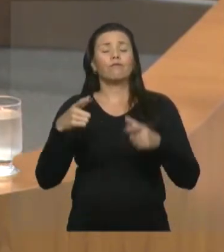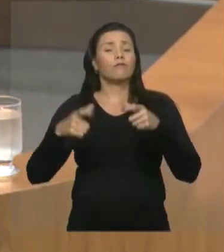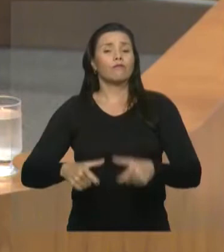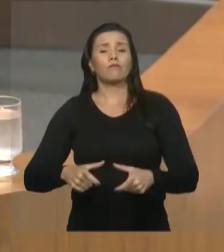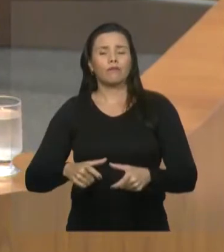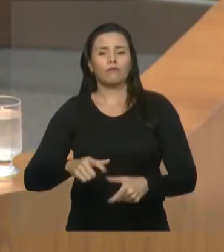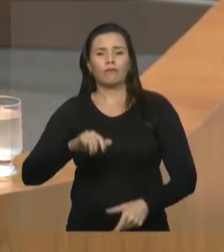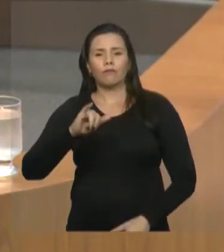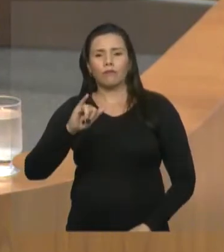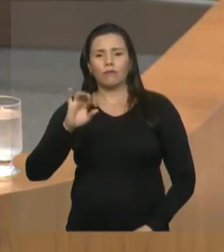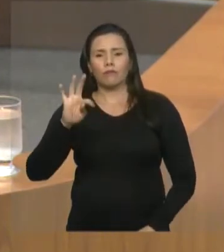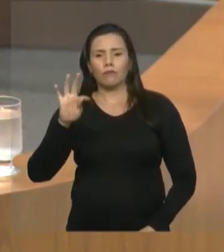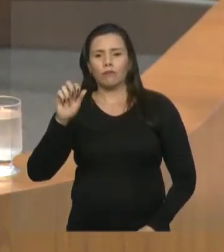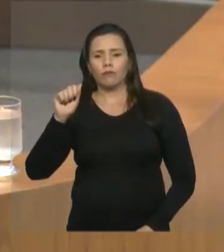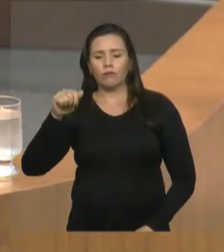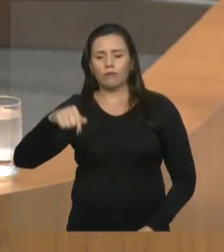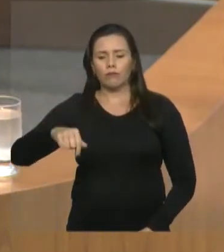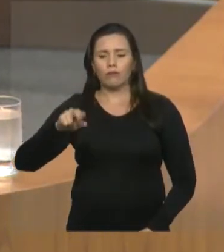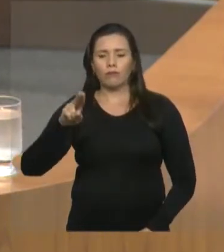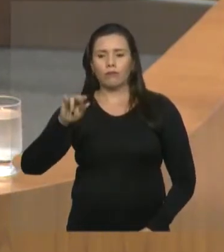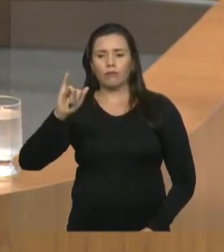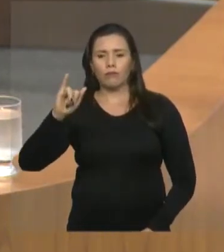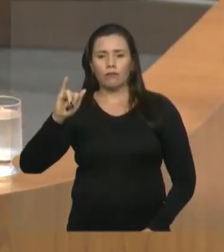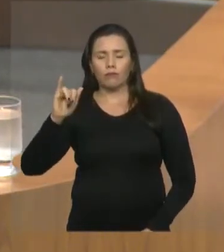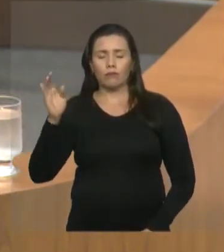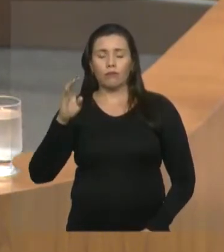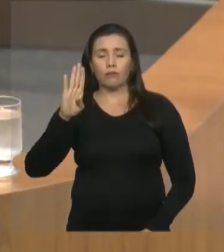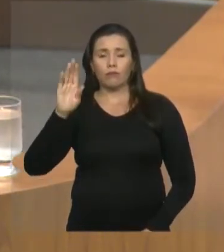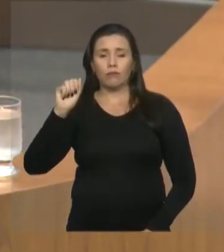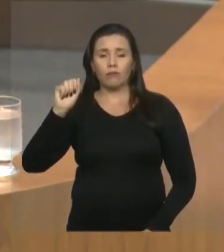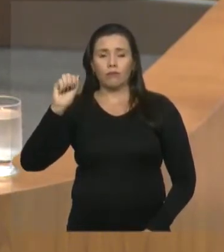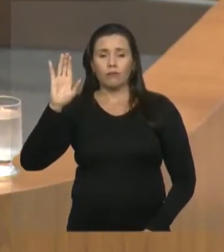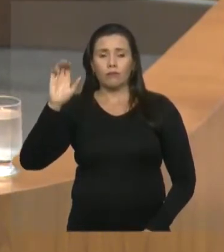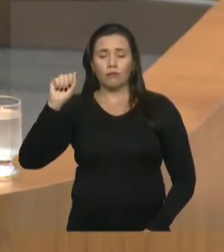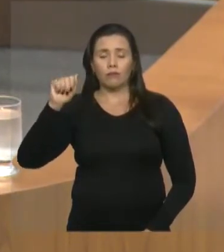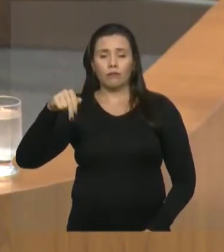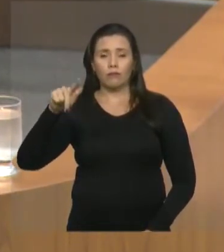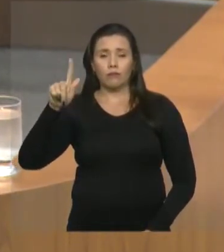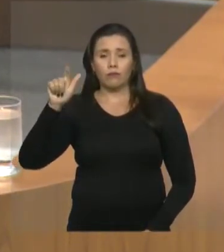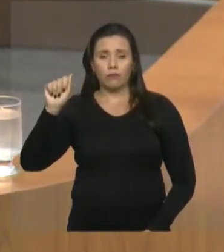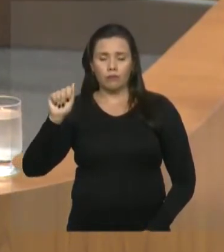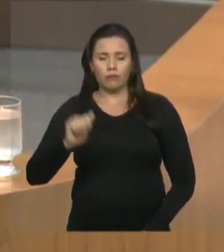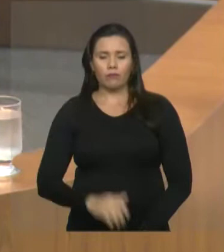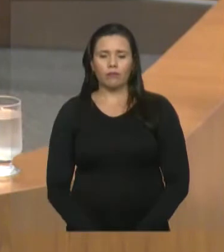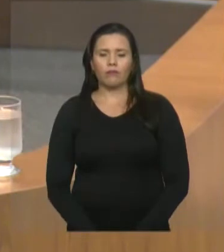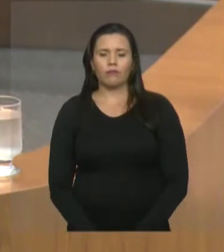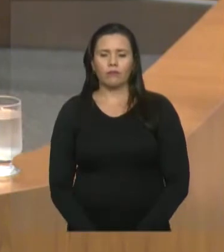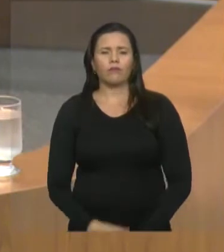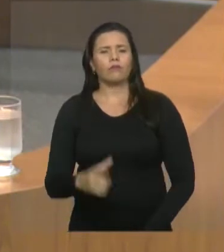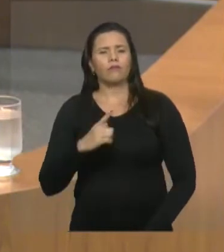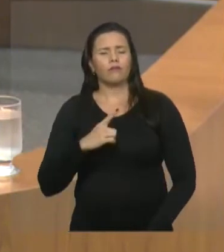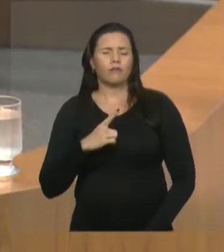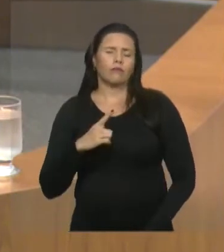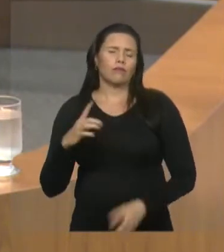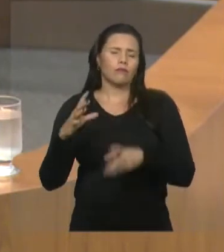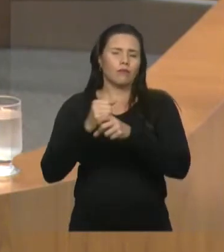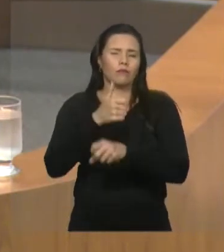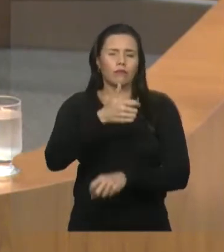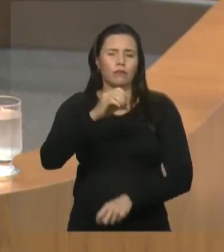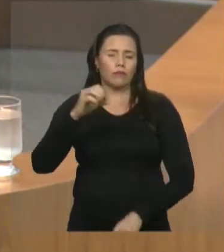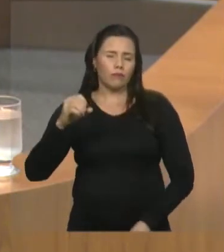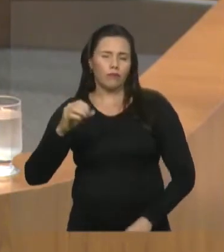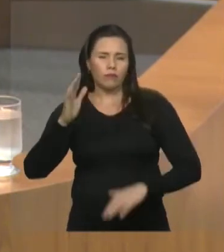aonde vamos ter lá presente mais de 100 profissionais da área da saúde. O evento vai se iniciar às 8